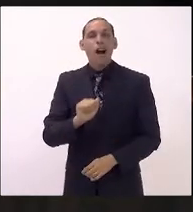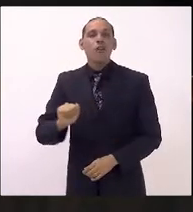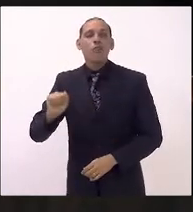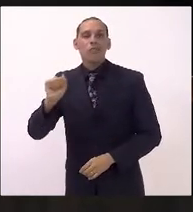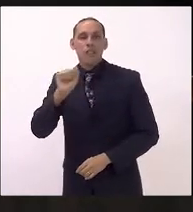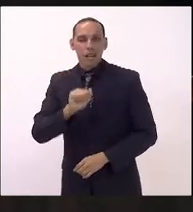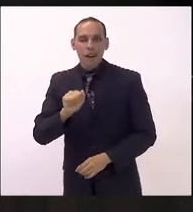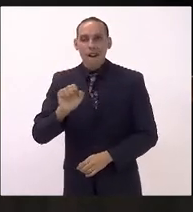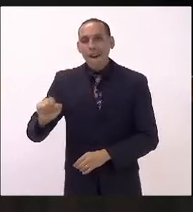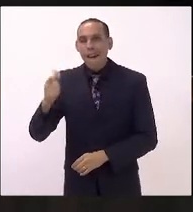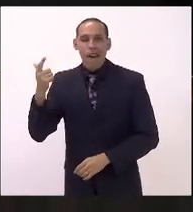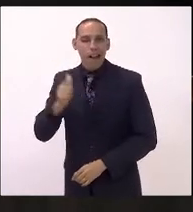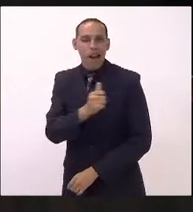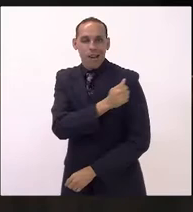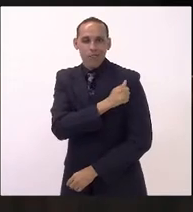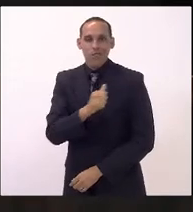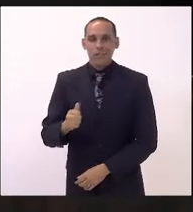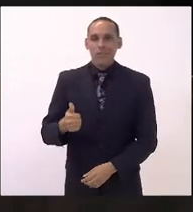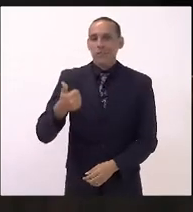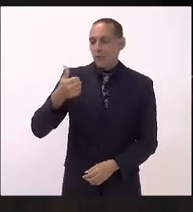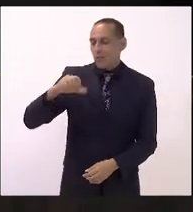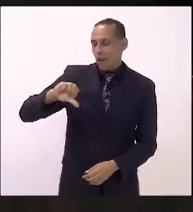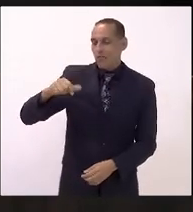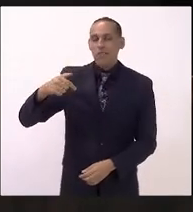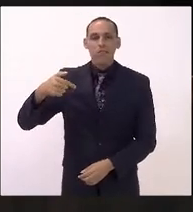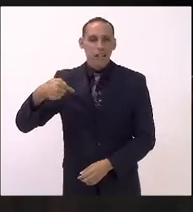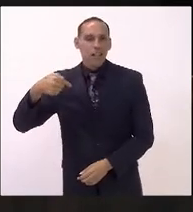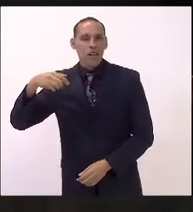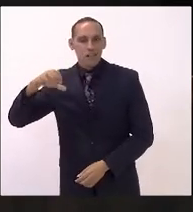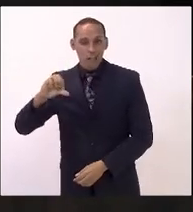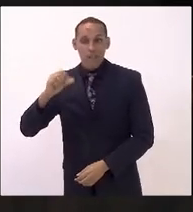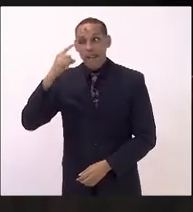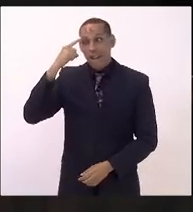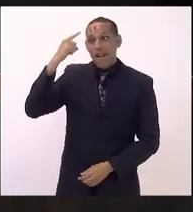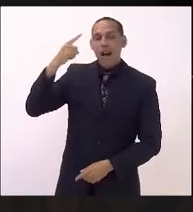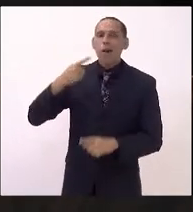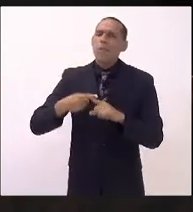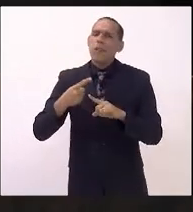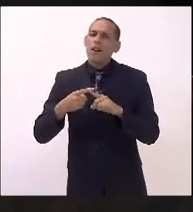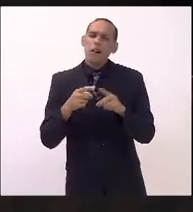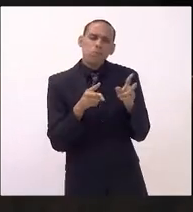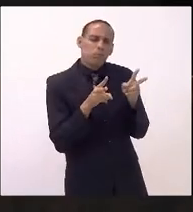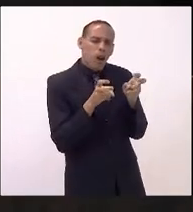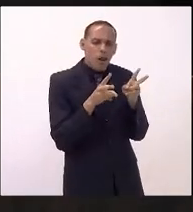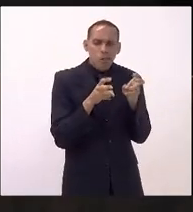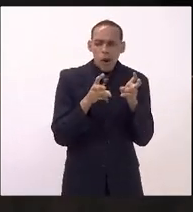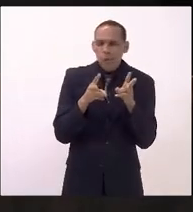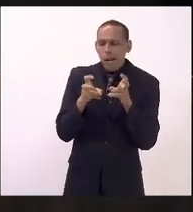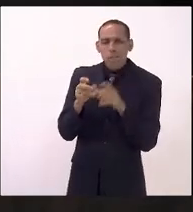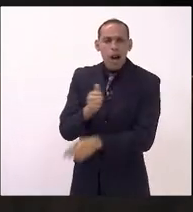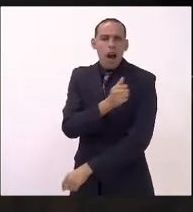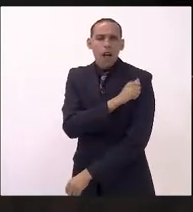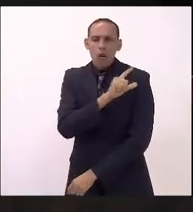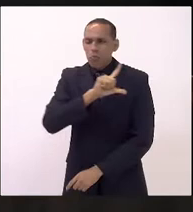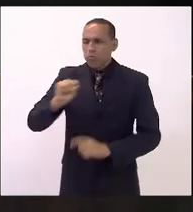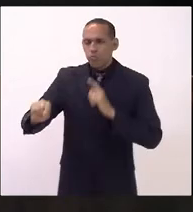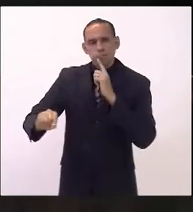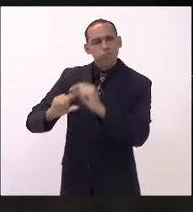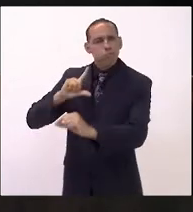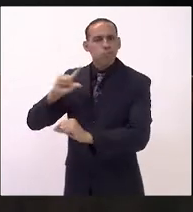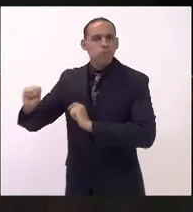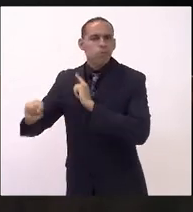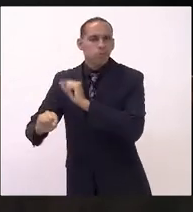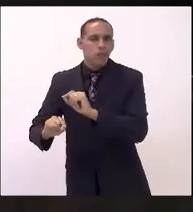em 1979. A ideia surgiu após observarem que os alunos que saíam do